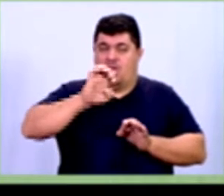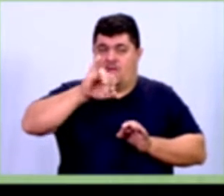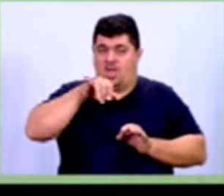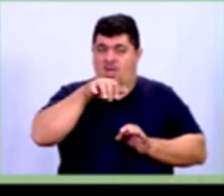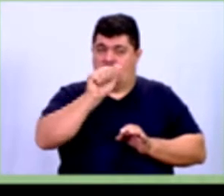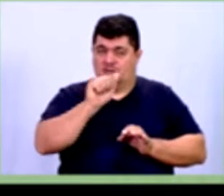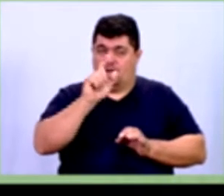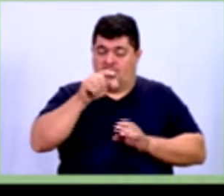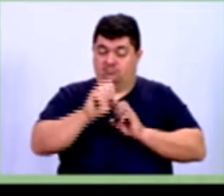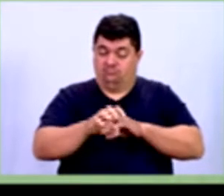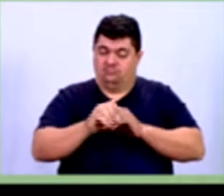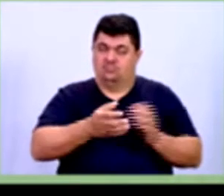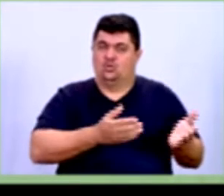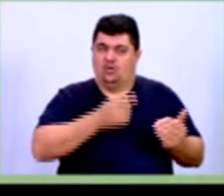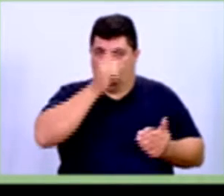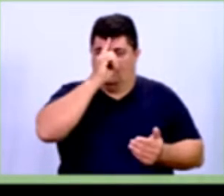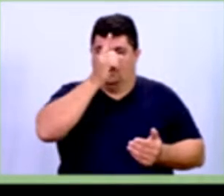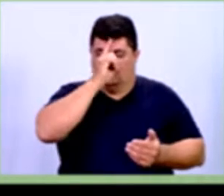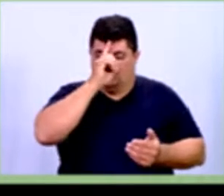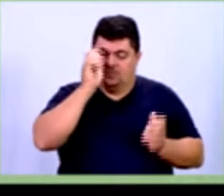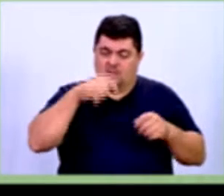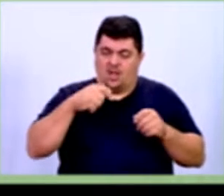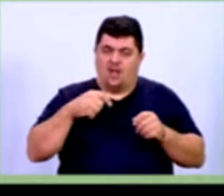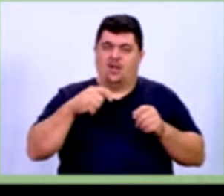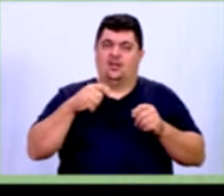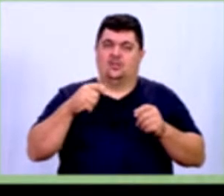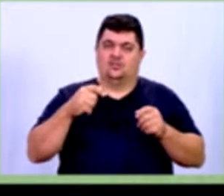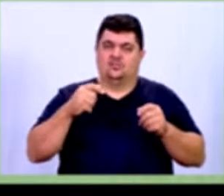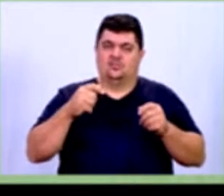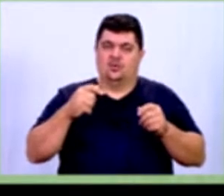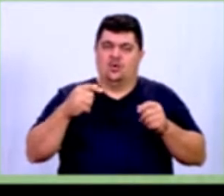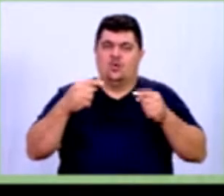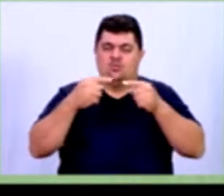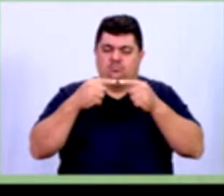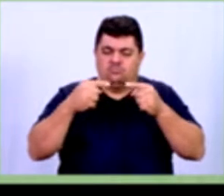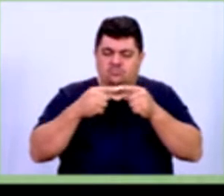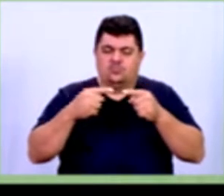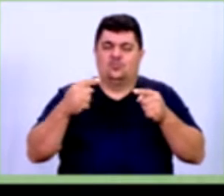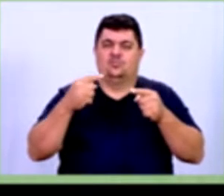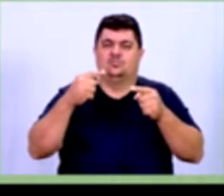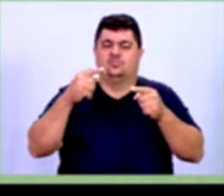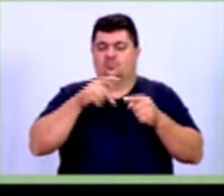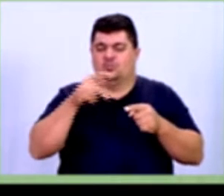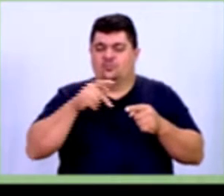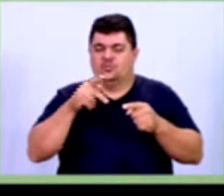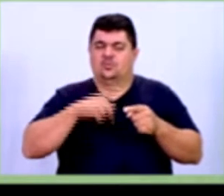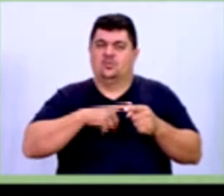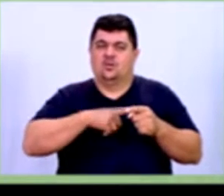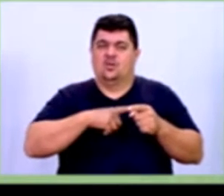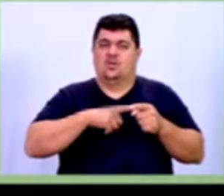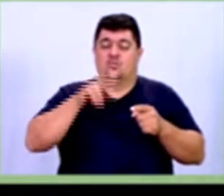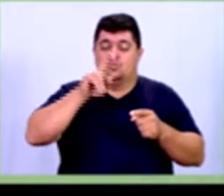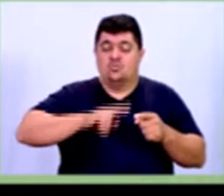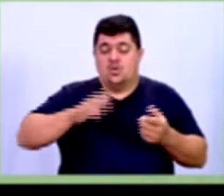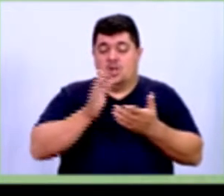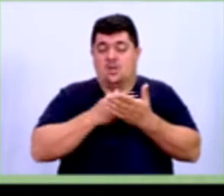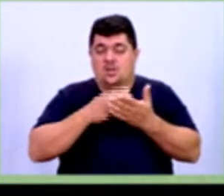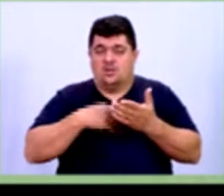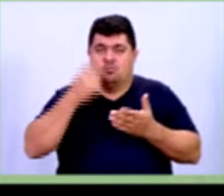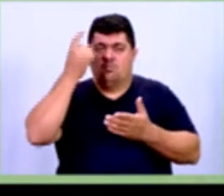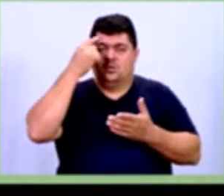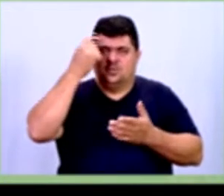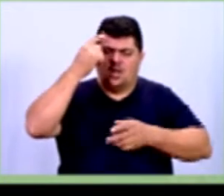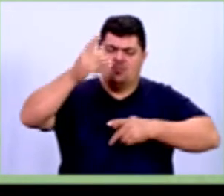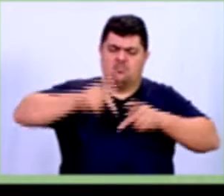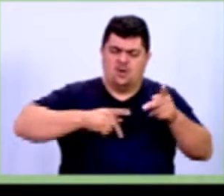de permitir ao professor que atua nesse contexto ter mais uma ferramenta de trabalho pensada e planejada